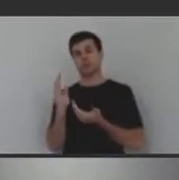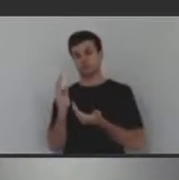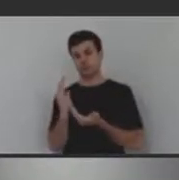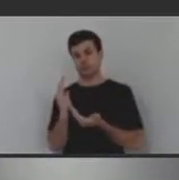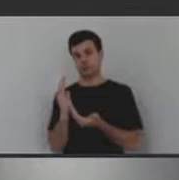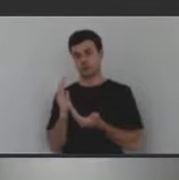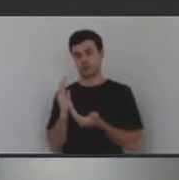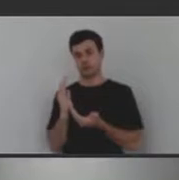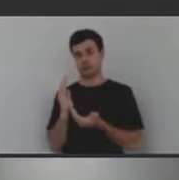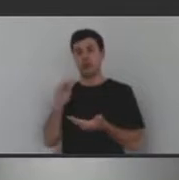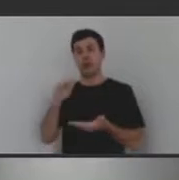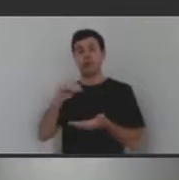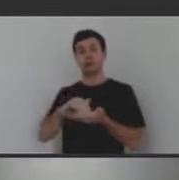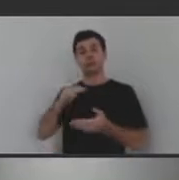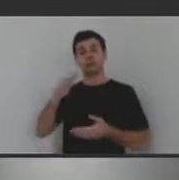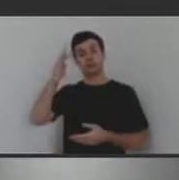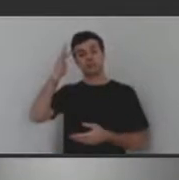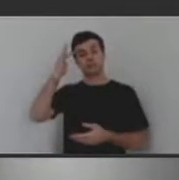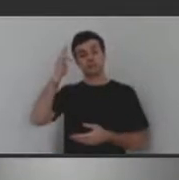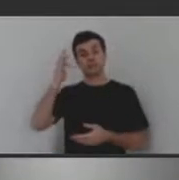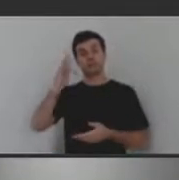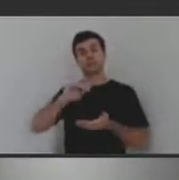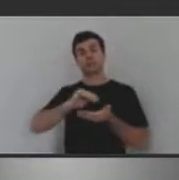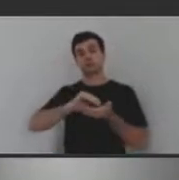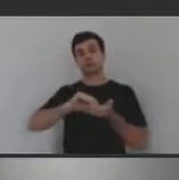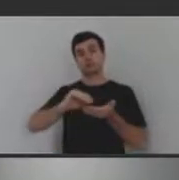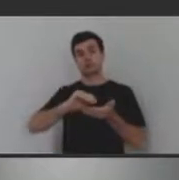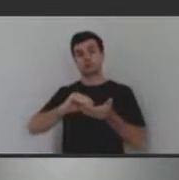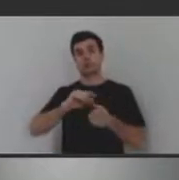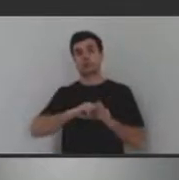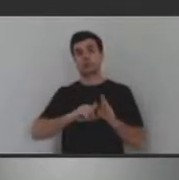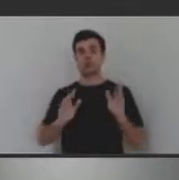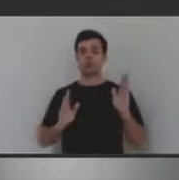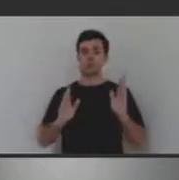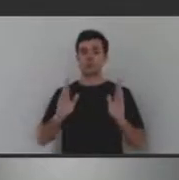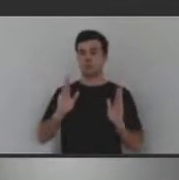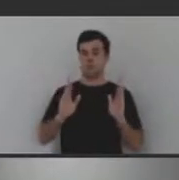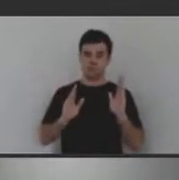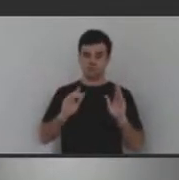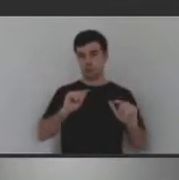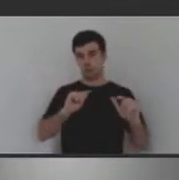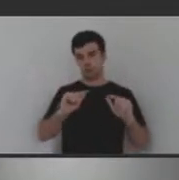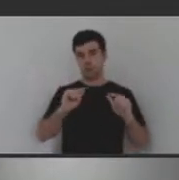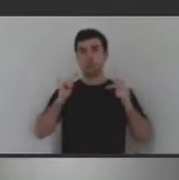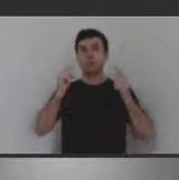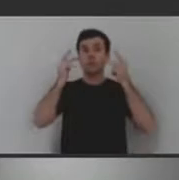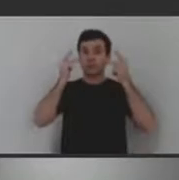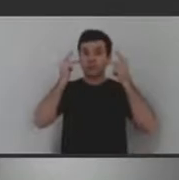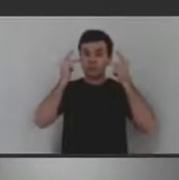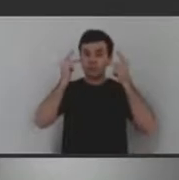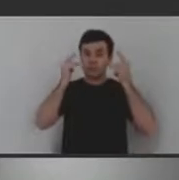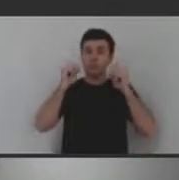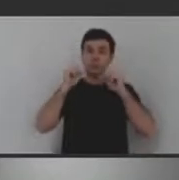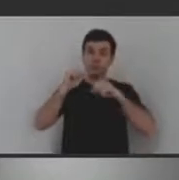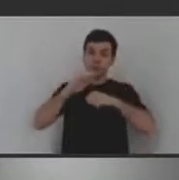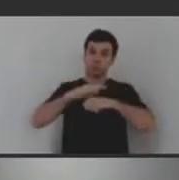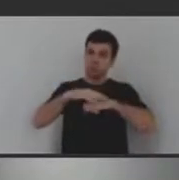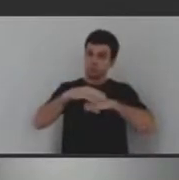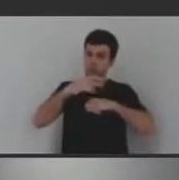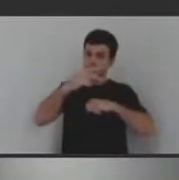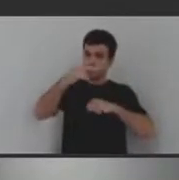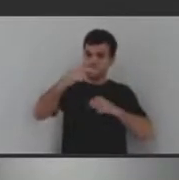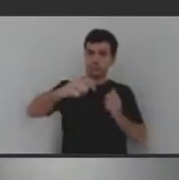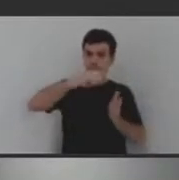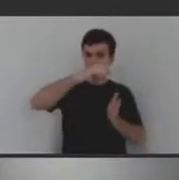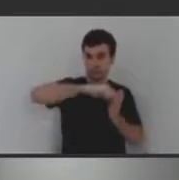até amanhã, quarta-feira, na Secretaria, no horário de expediente, para que possa fazer as suas assinaturas. Eu pergunto